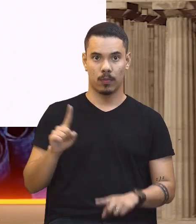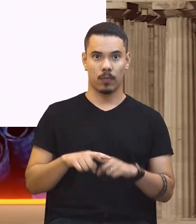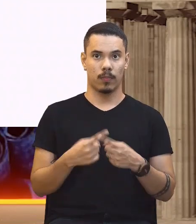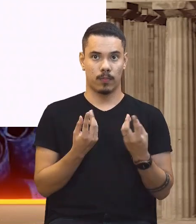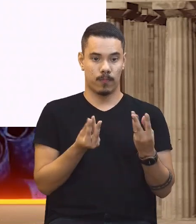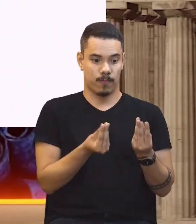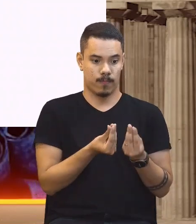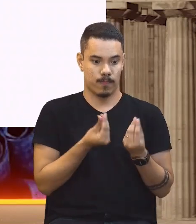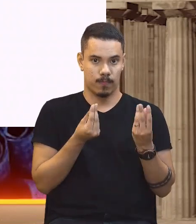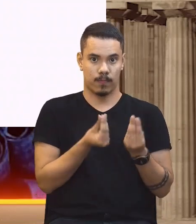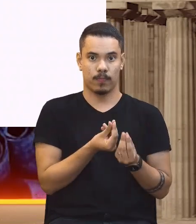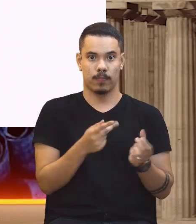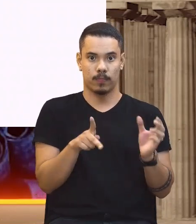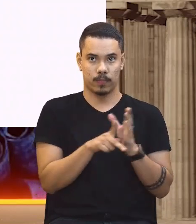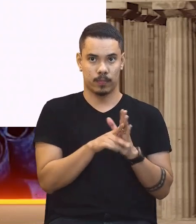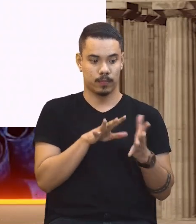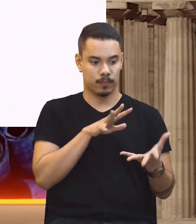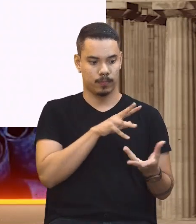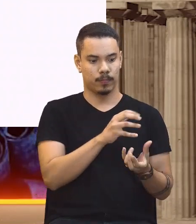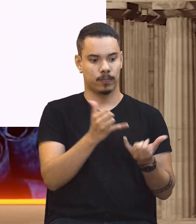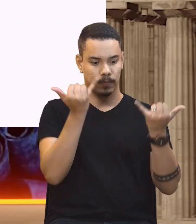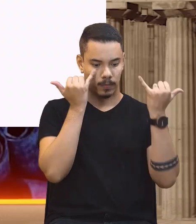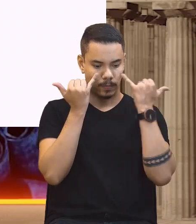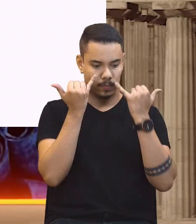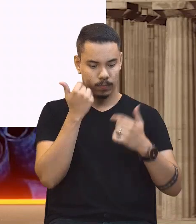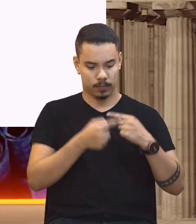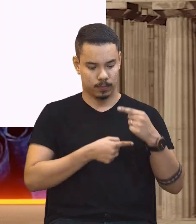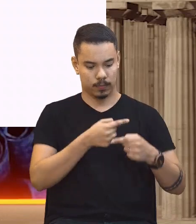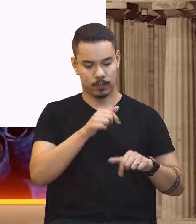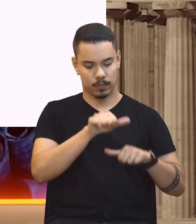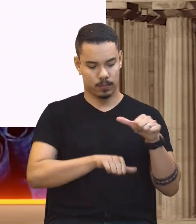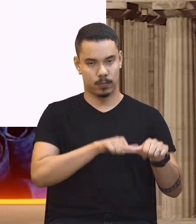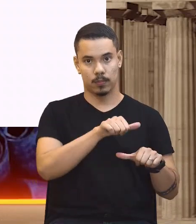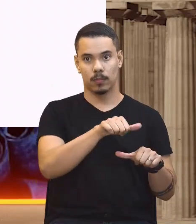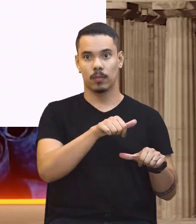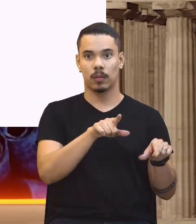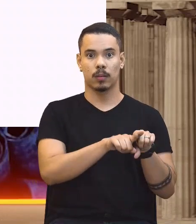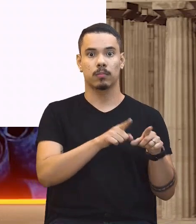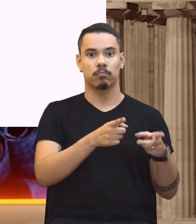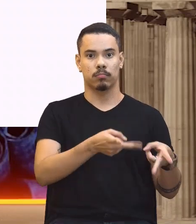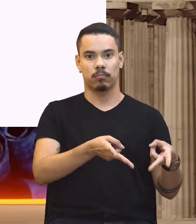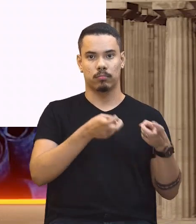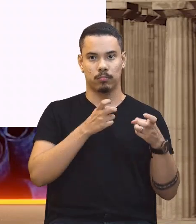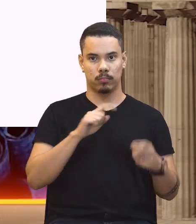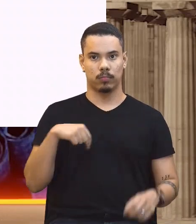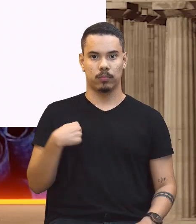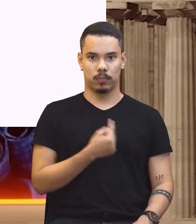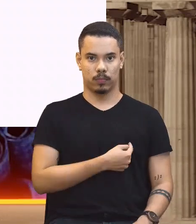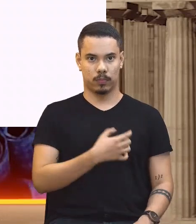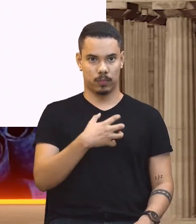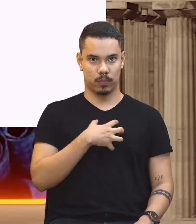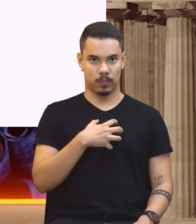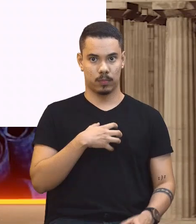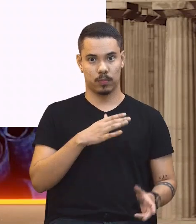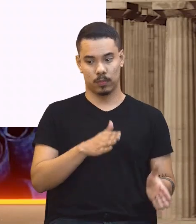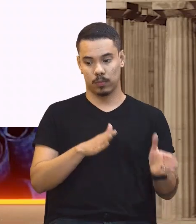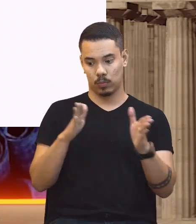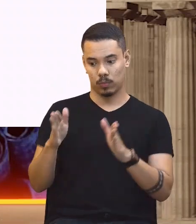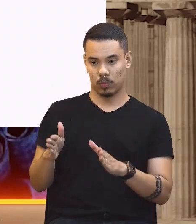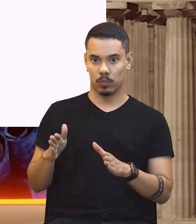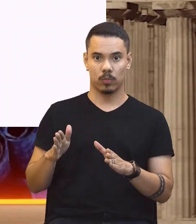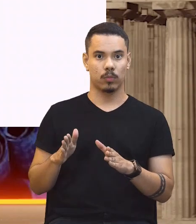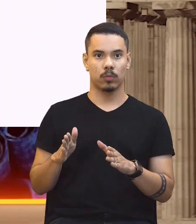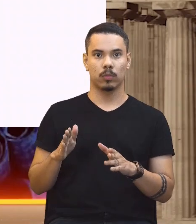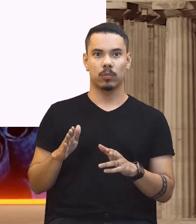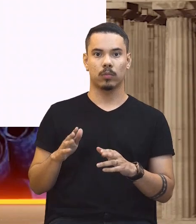um mundo que está em constante mudança e que ele é percebido pelos nossos sentidos. Mundo inteligível